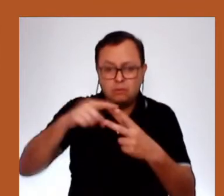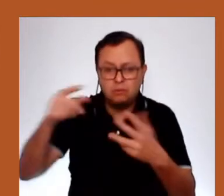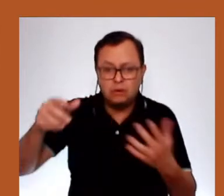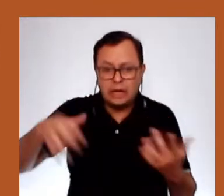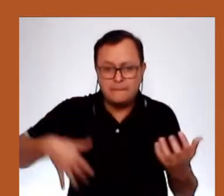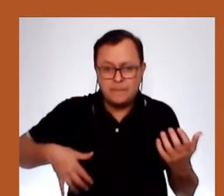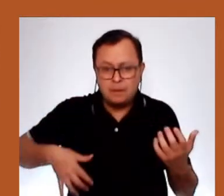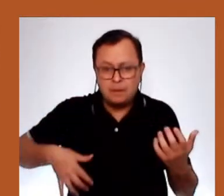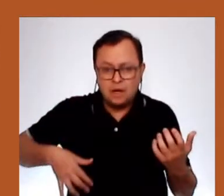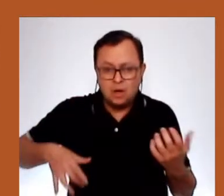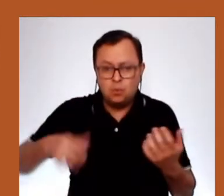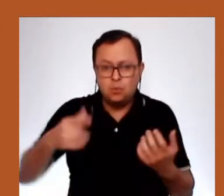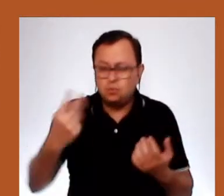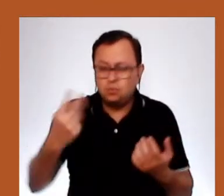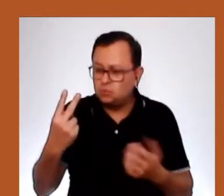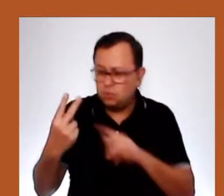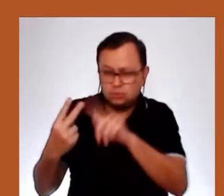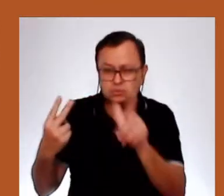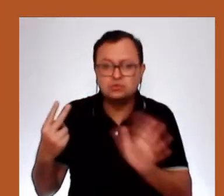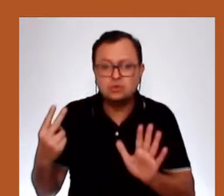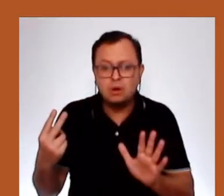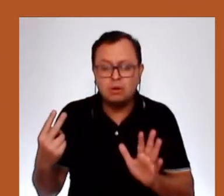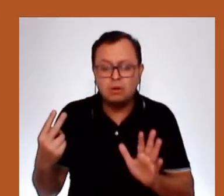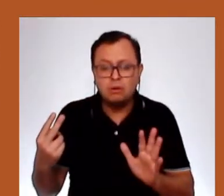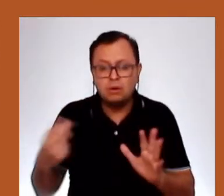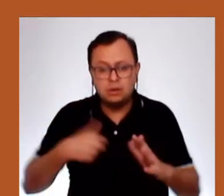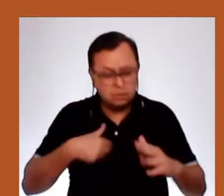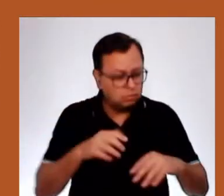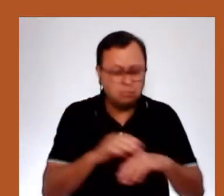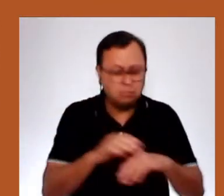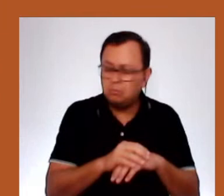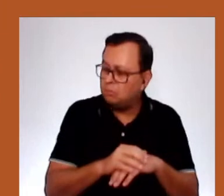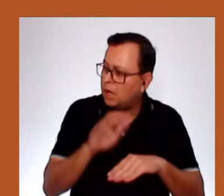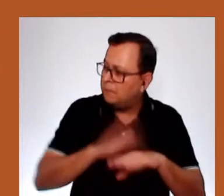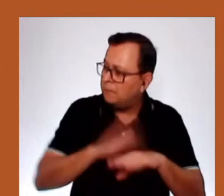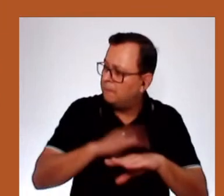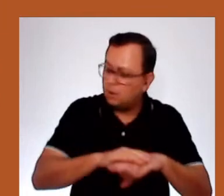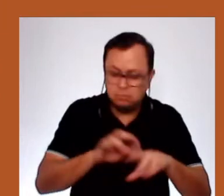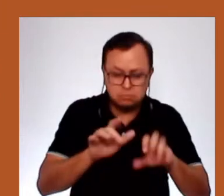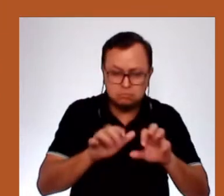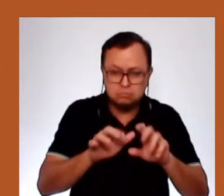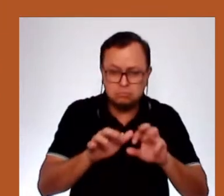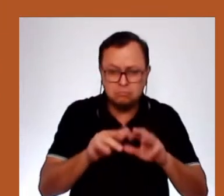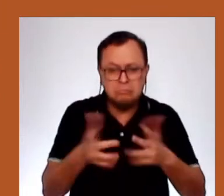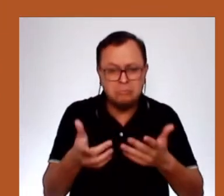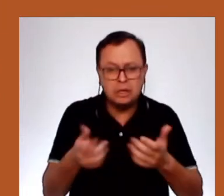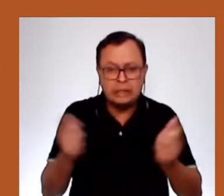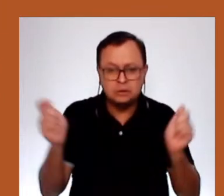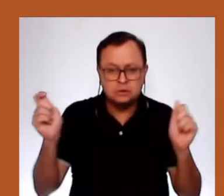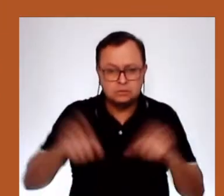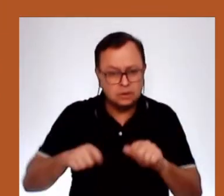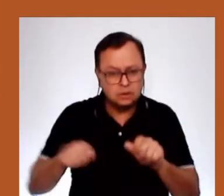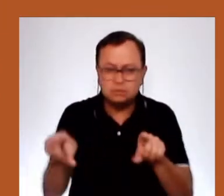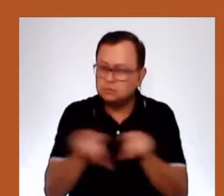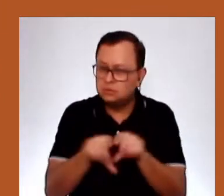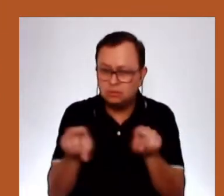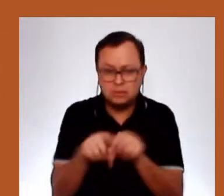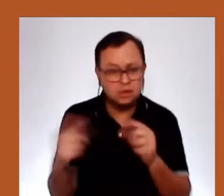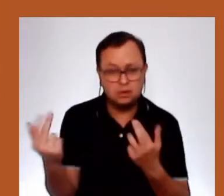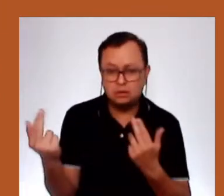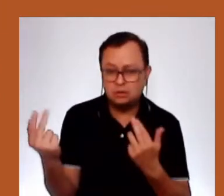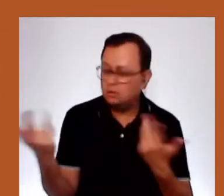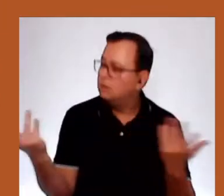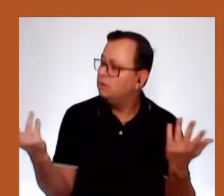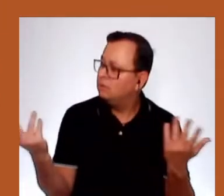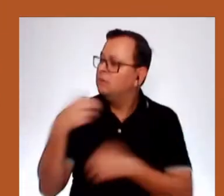ele tocava, porque eu, com os meus aqui, não sou capaz de escrever, né? Eu acho que tem uma coisa super bonita